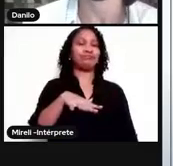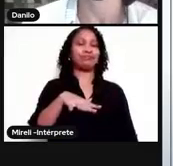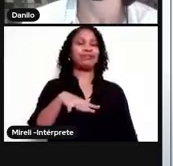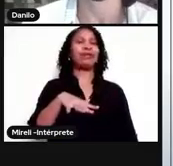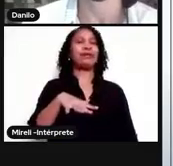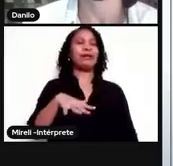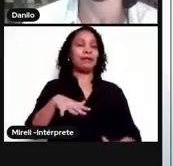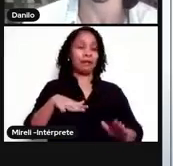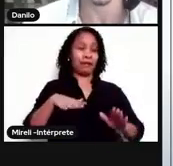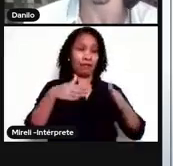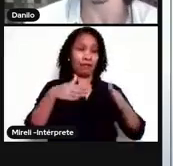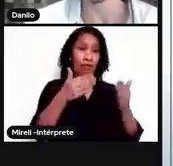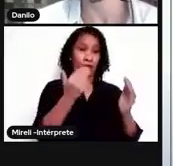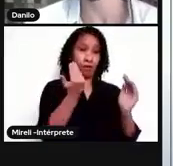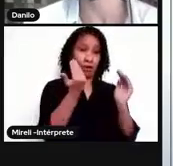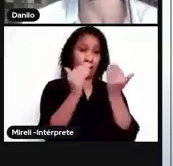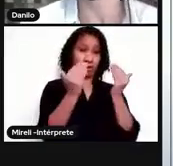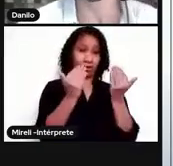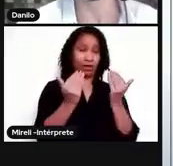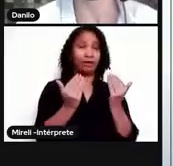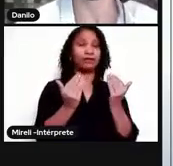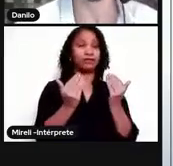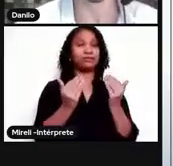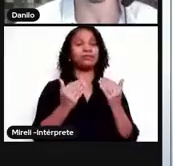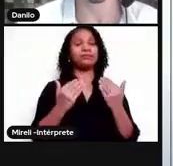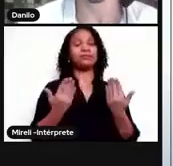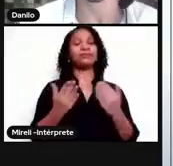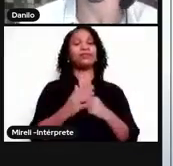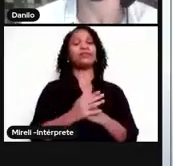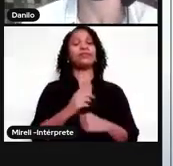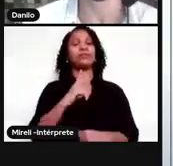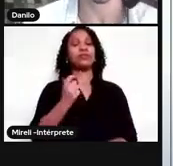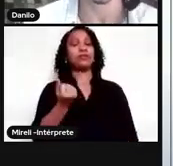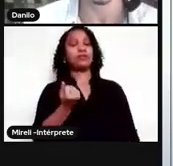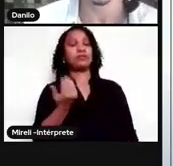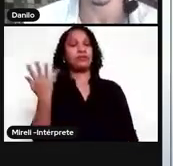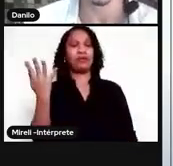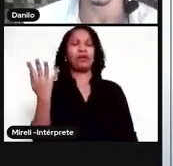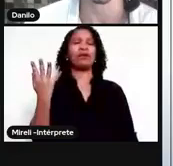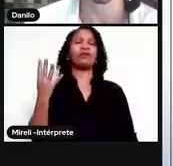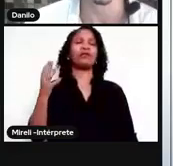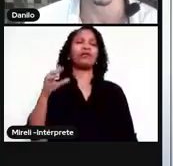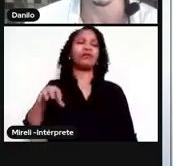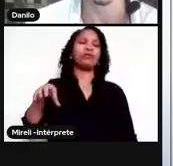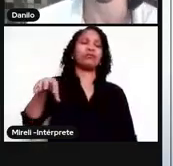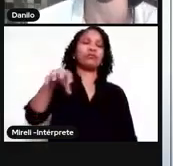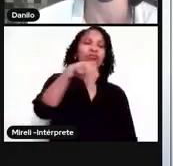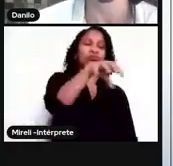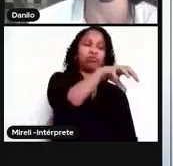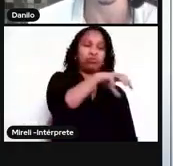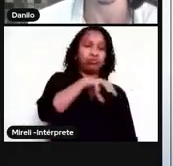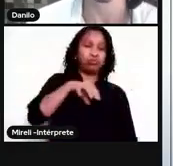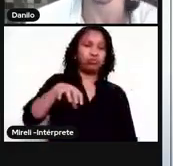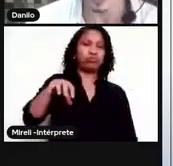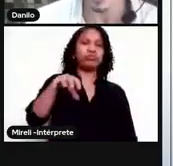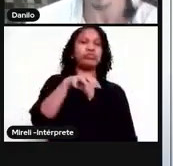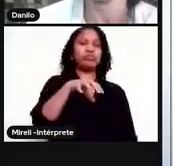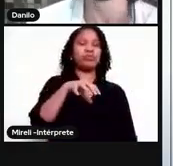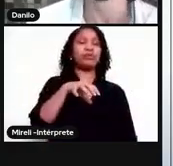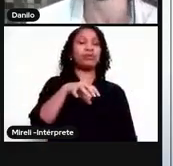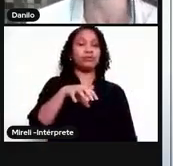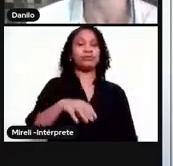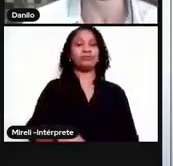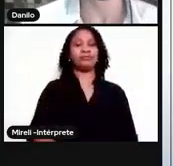análise do programa. Então, um número considerável de espécies, um número considerável de